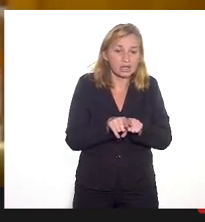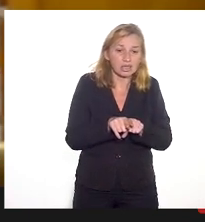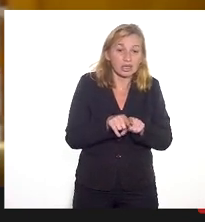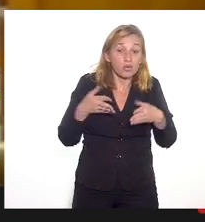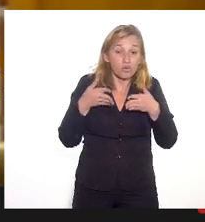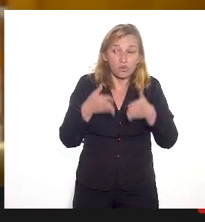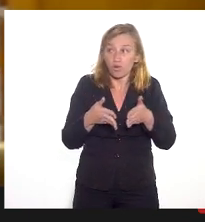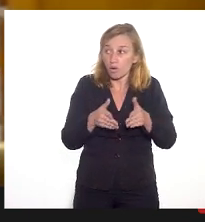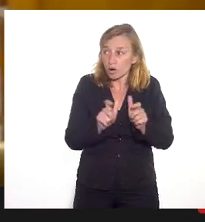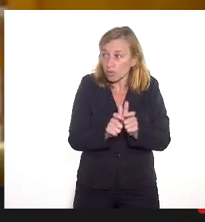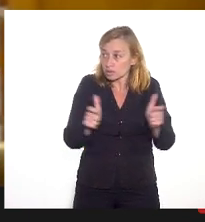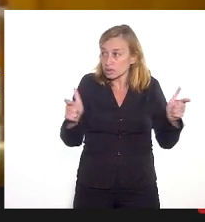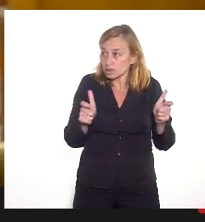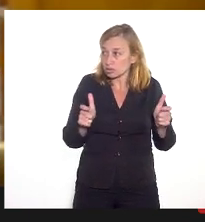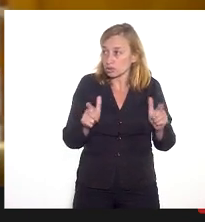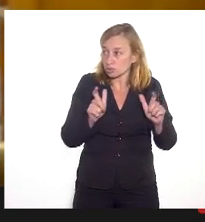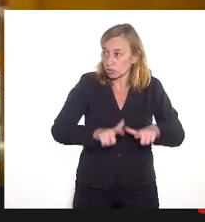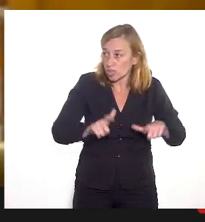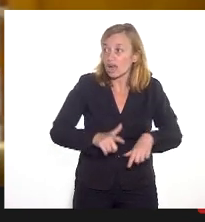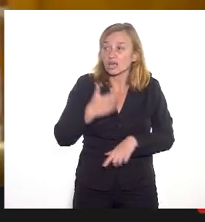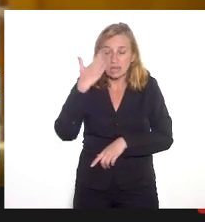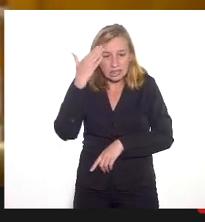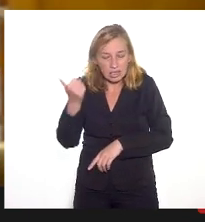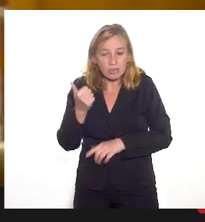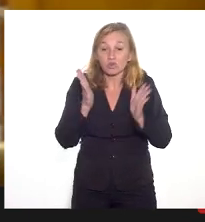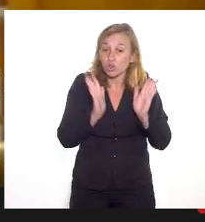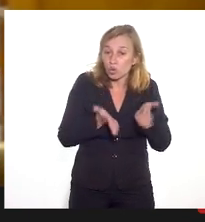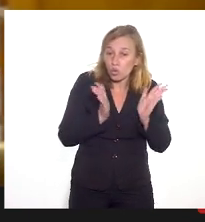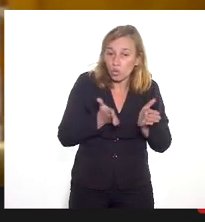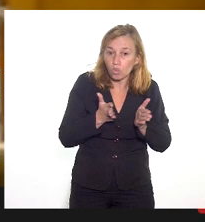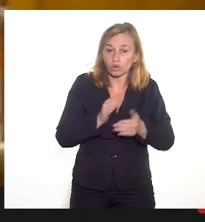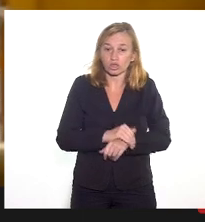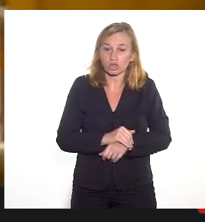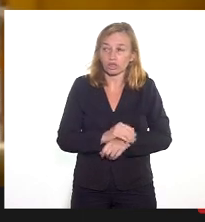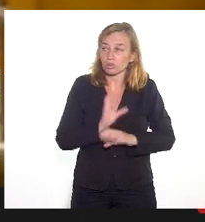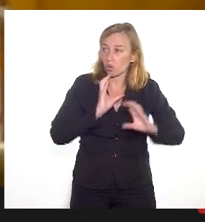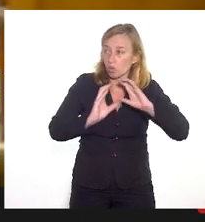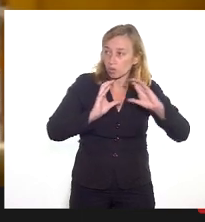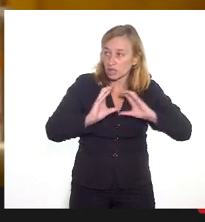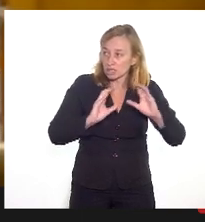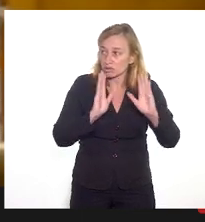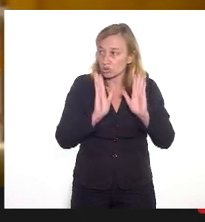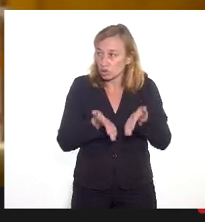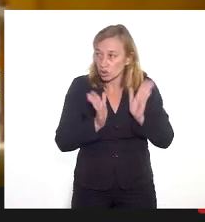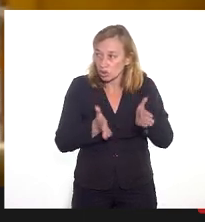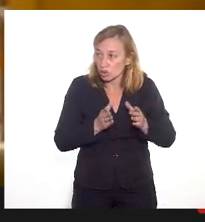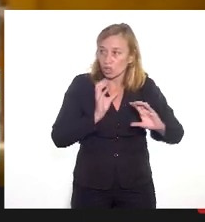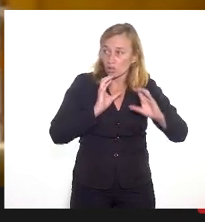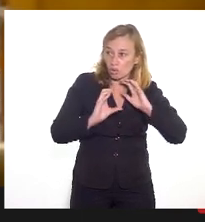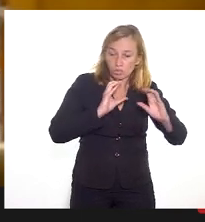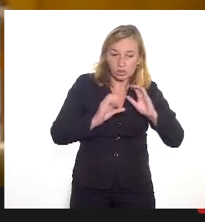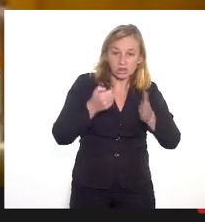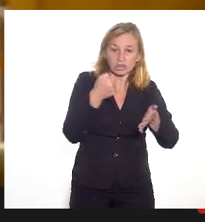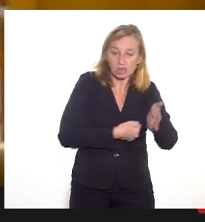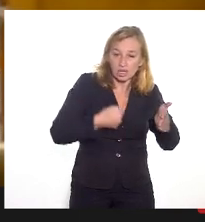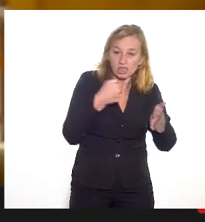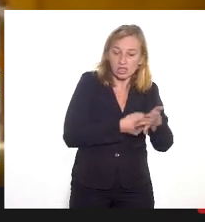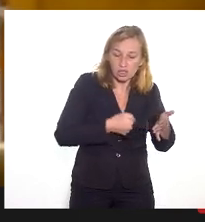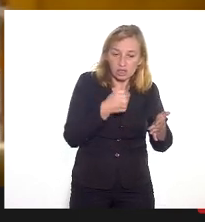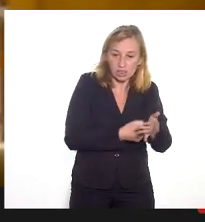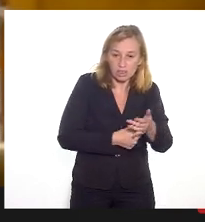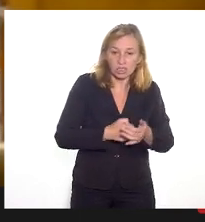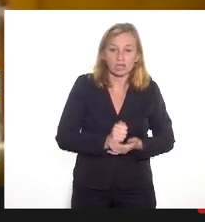a amplitude do alcance, porque a gente sabe que hoje boa parte da comunicação comunitária e da comunicação de resistência ela